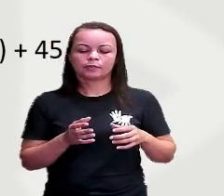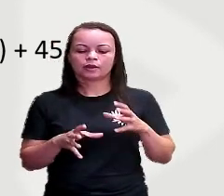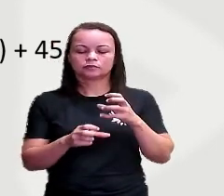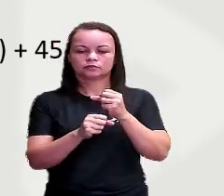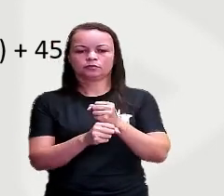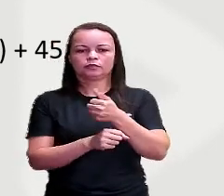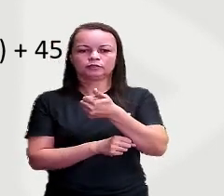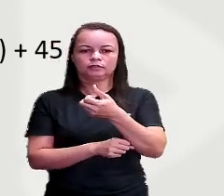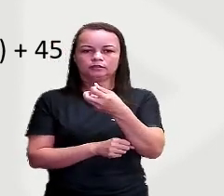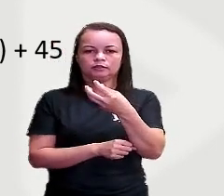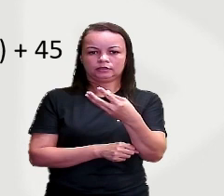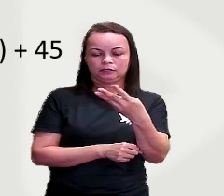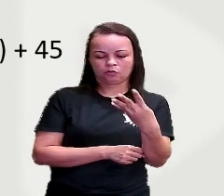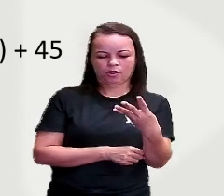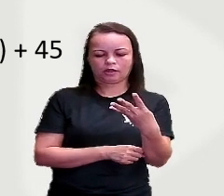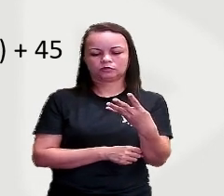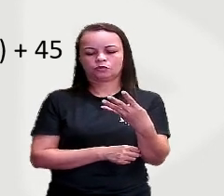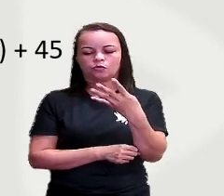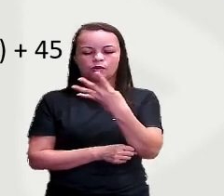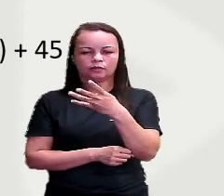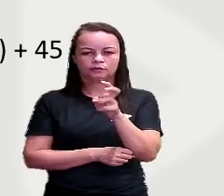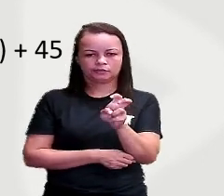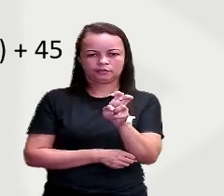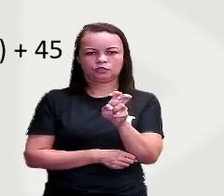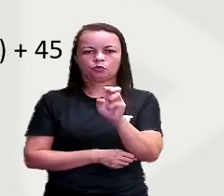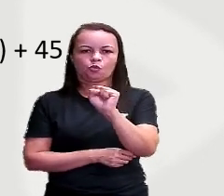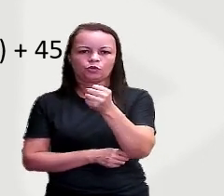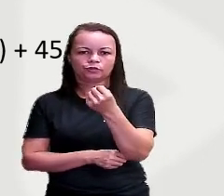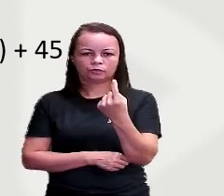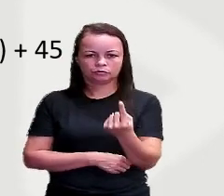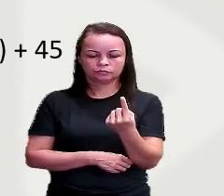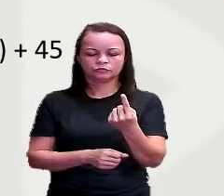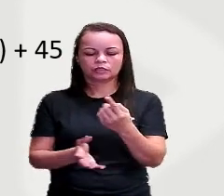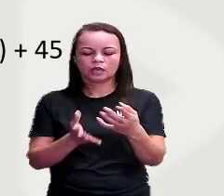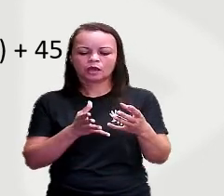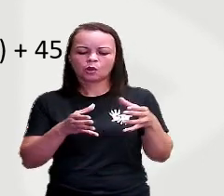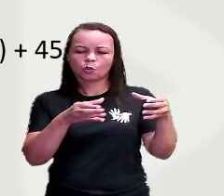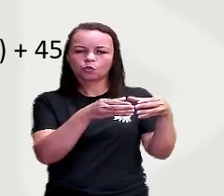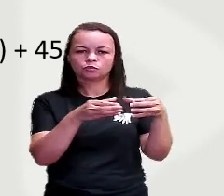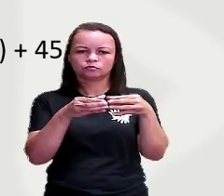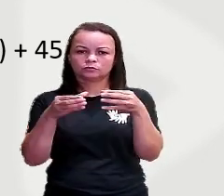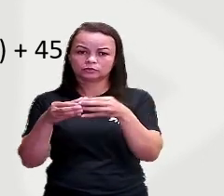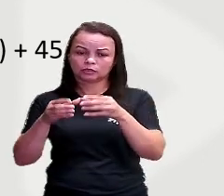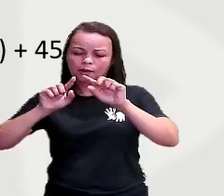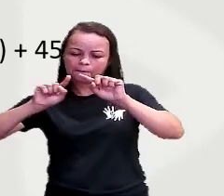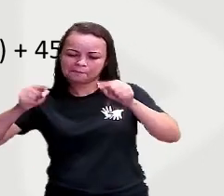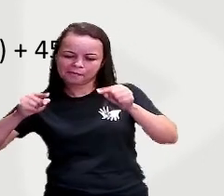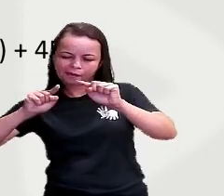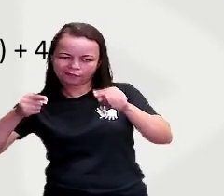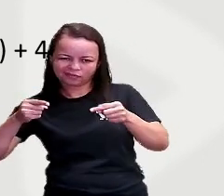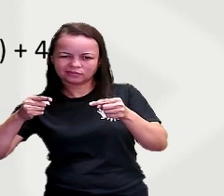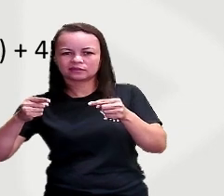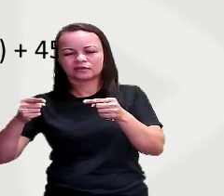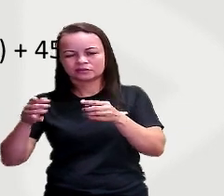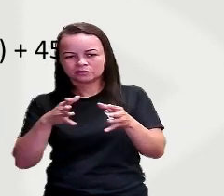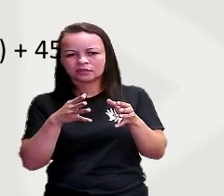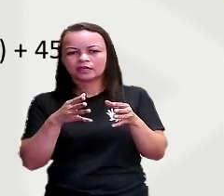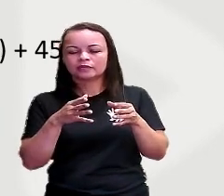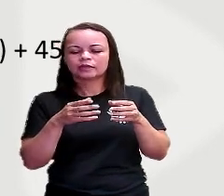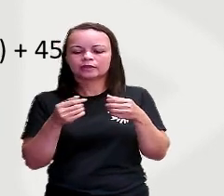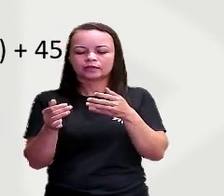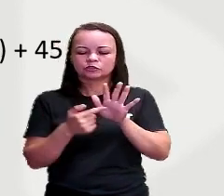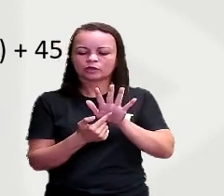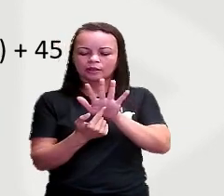134, 45 e 81, basta agrupar entre parênteses e teremos as seguintes formas